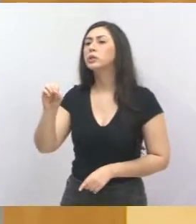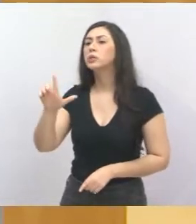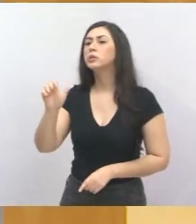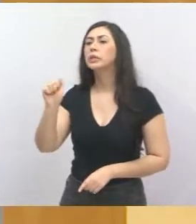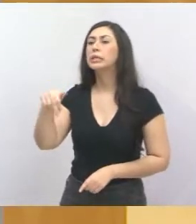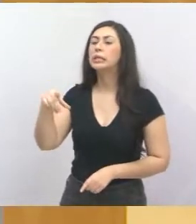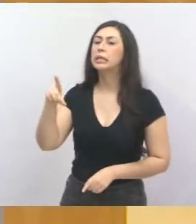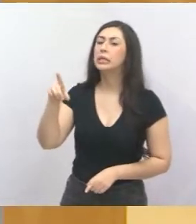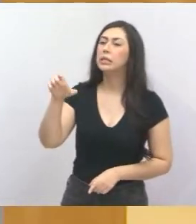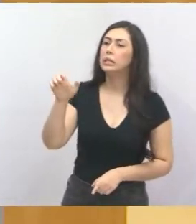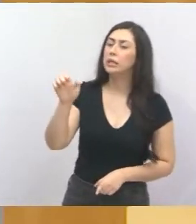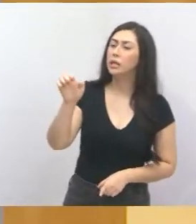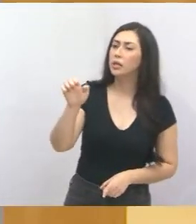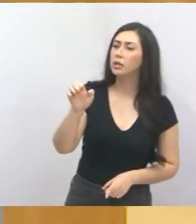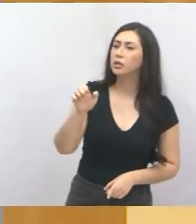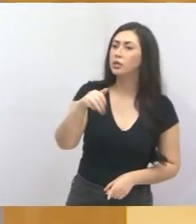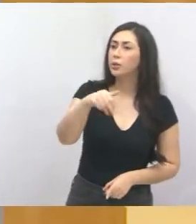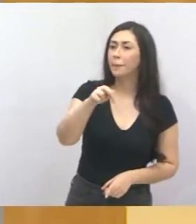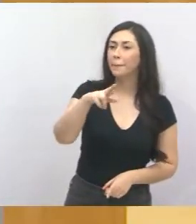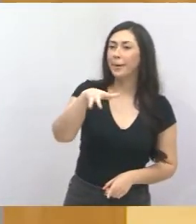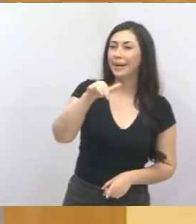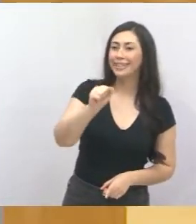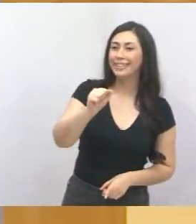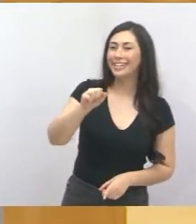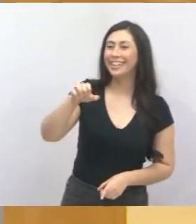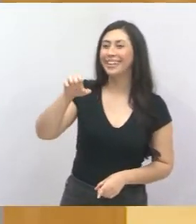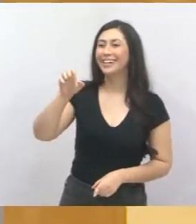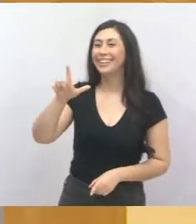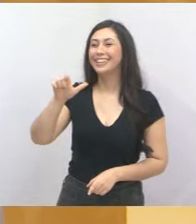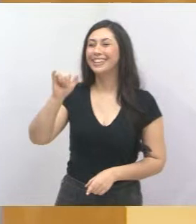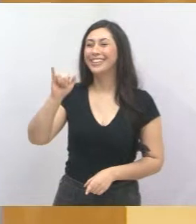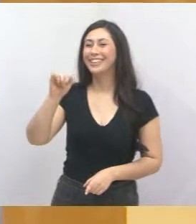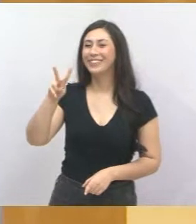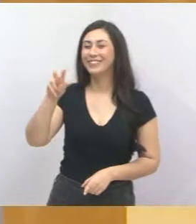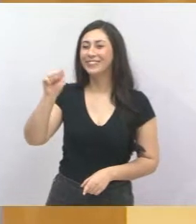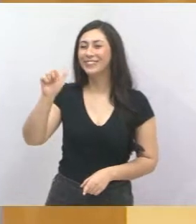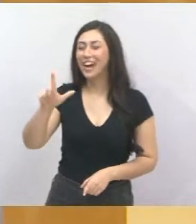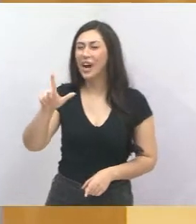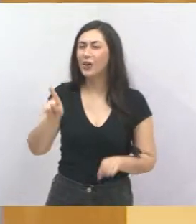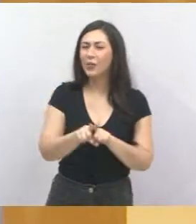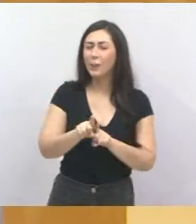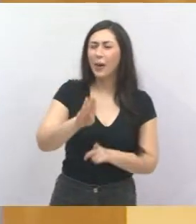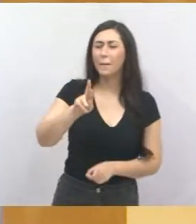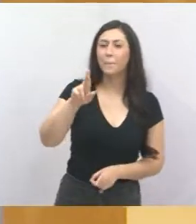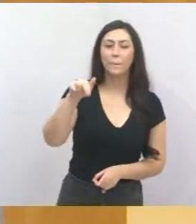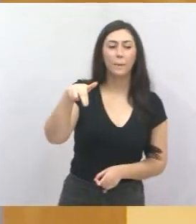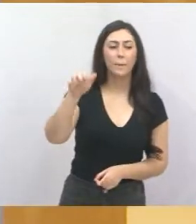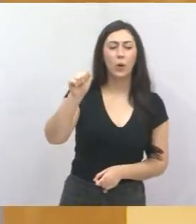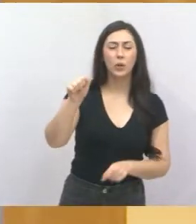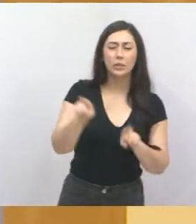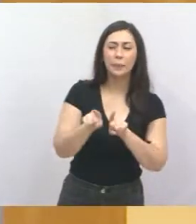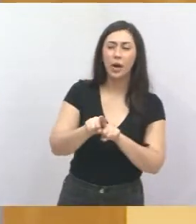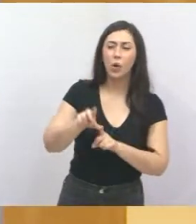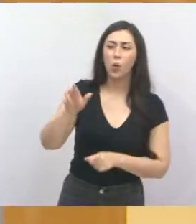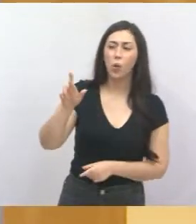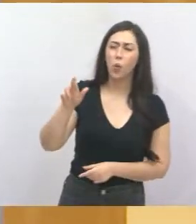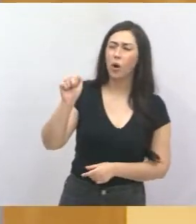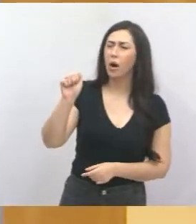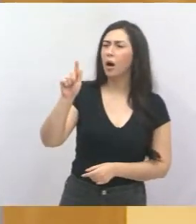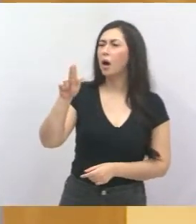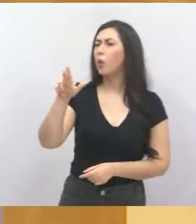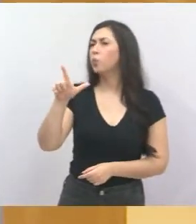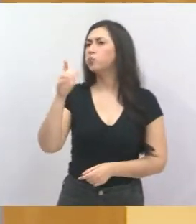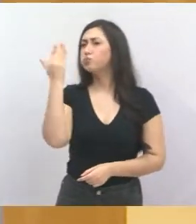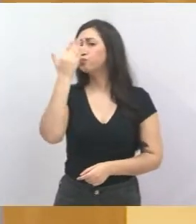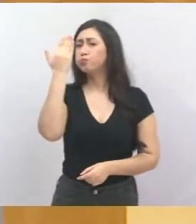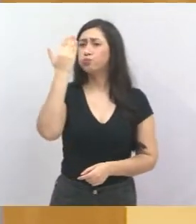esposo Orival, que também se faz presente, a netas Janine, a Bruna e o doutor Raul, que não estou vendo mais ele